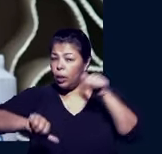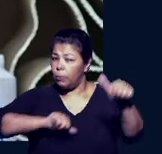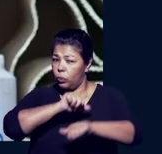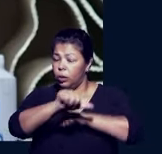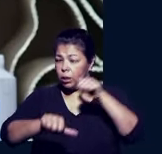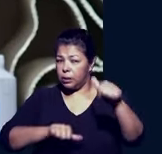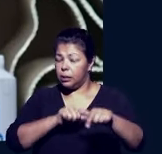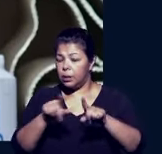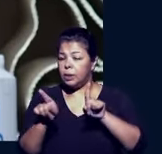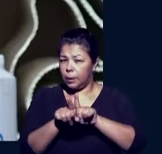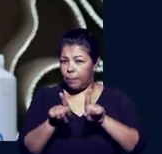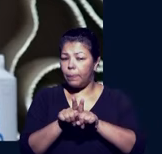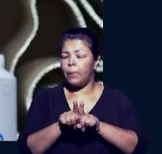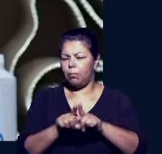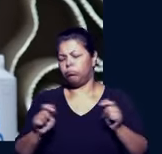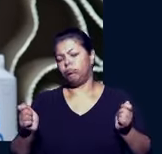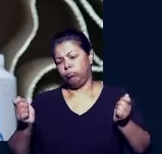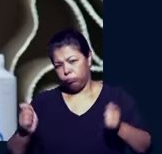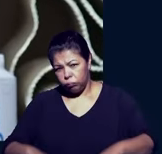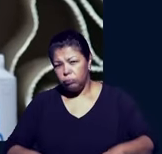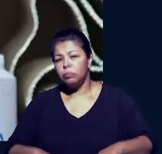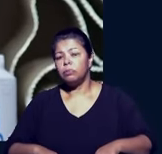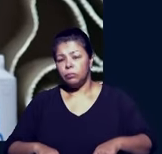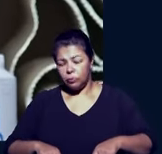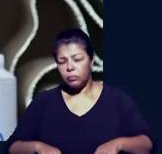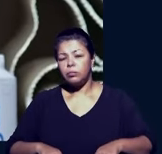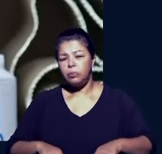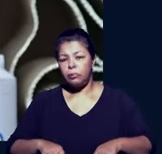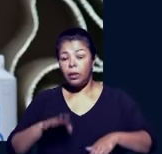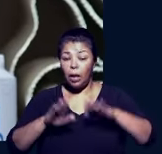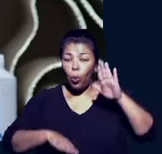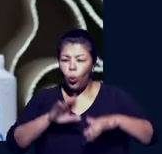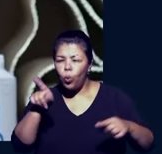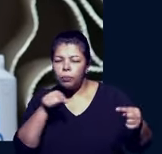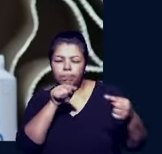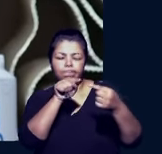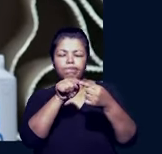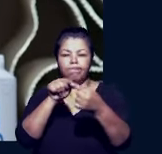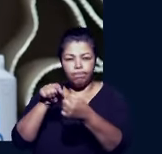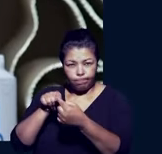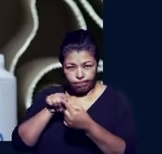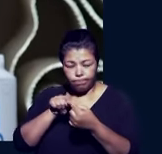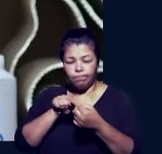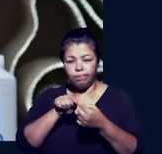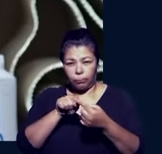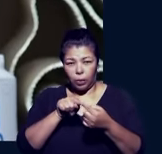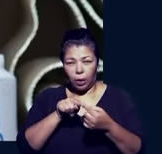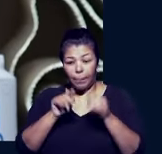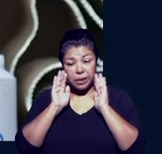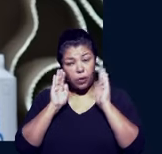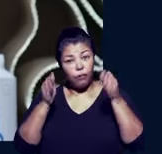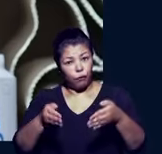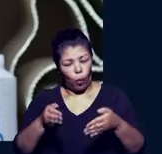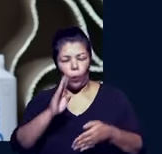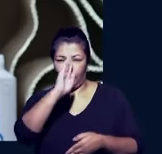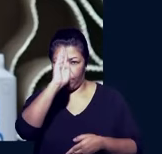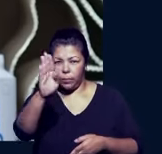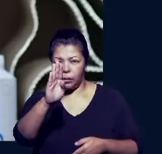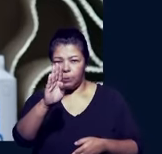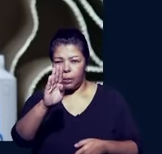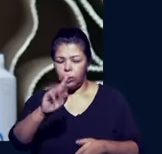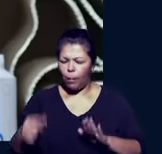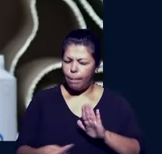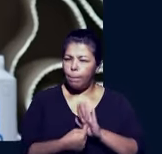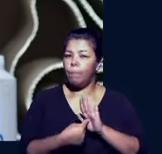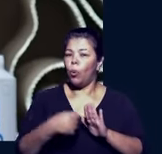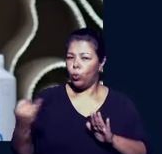permitindo com que o destino possa eh ser o o ponto focal Este é um ponto importante pro